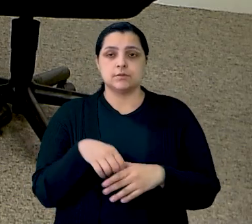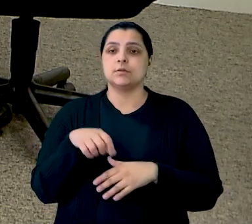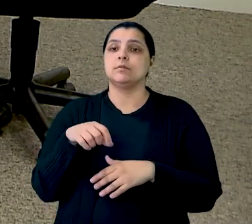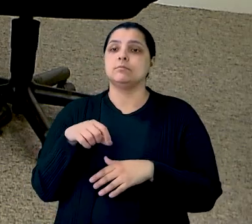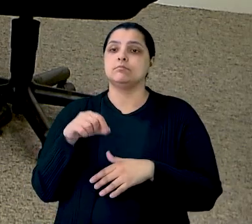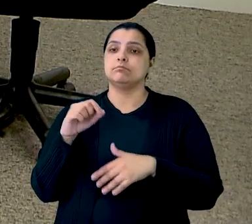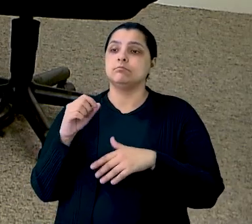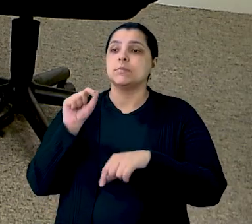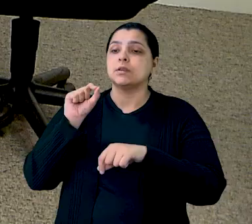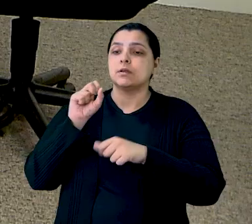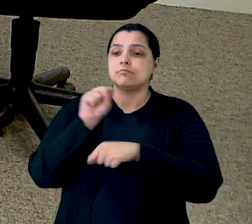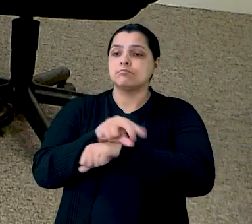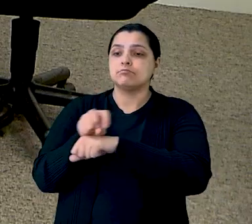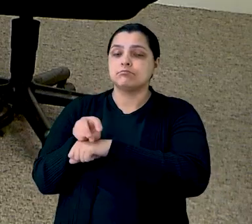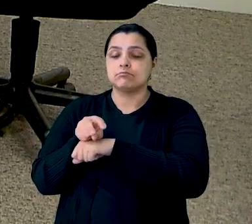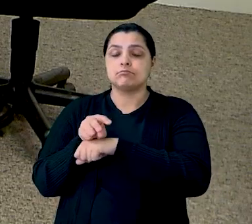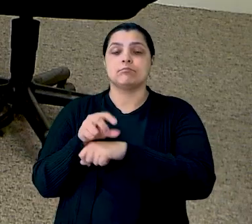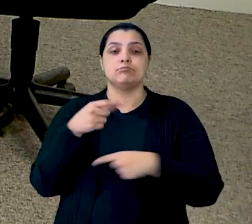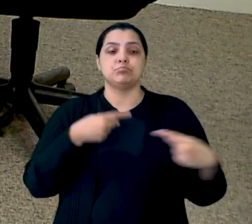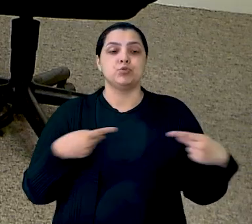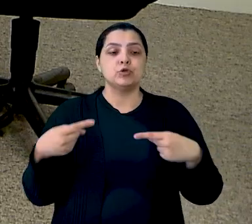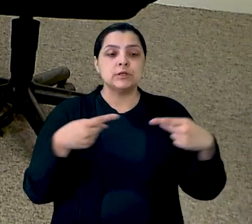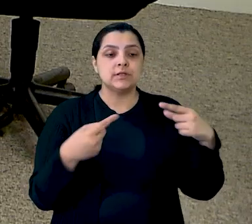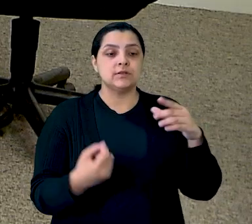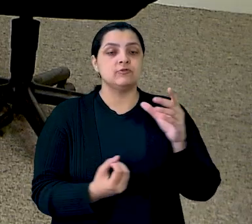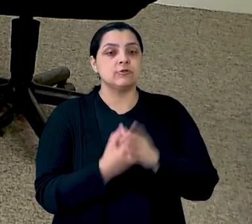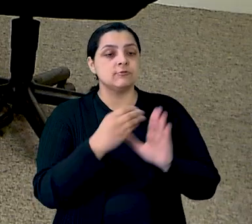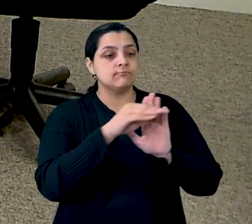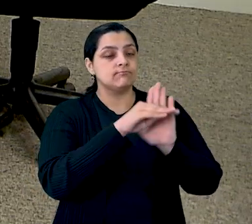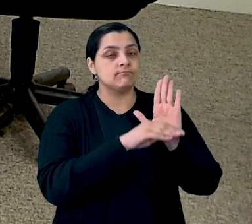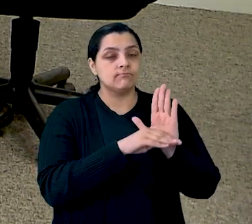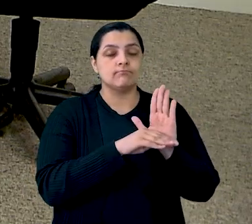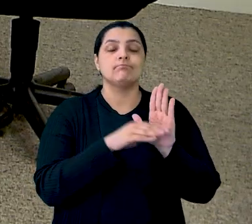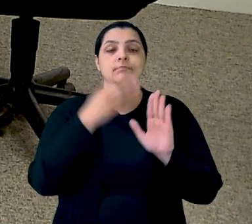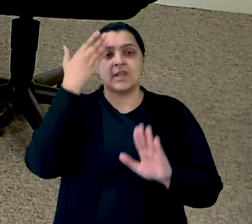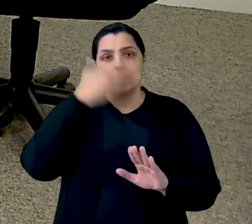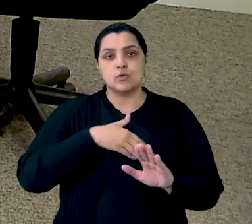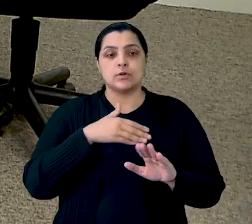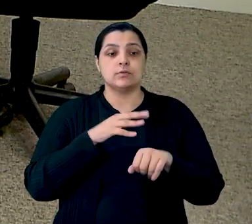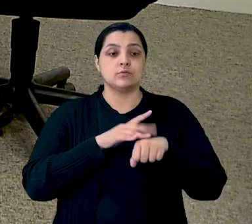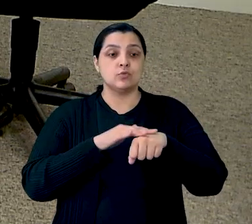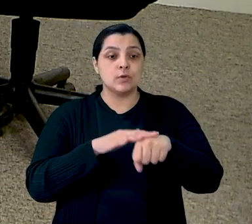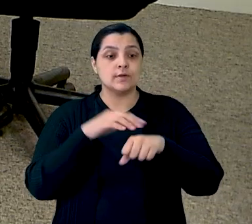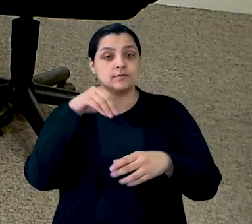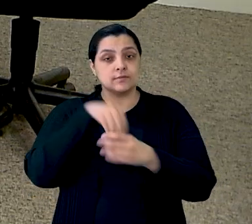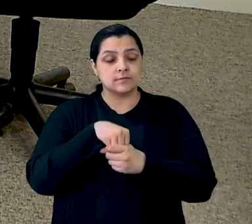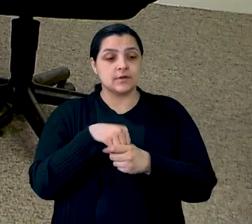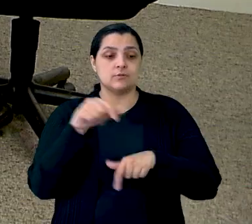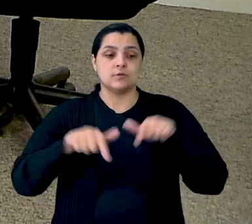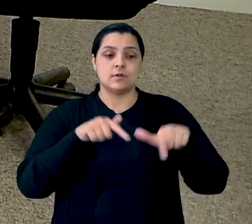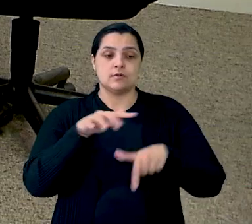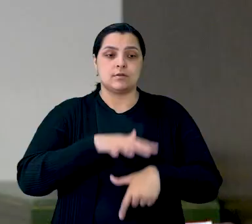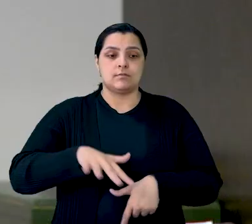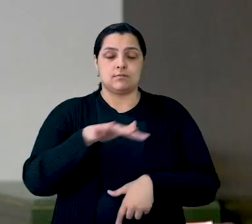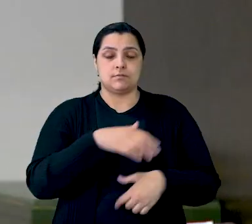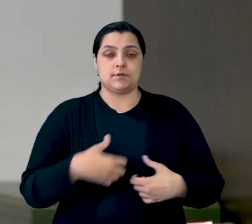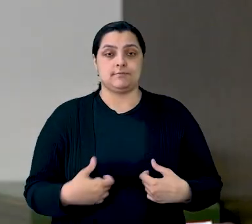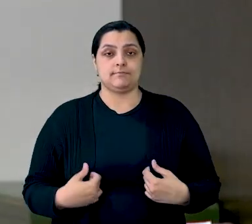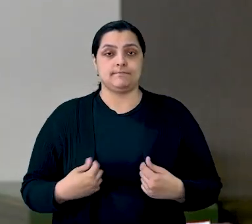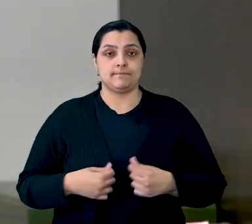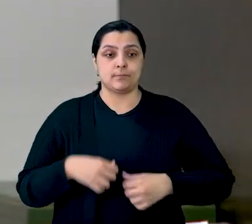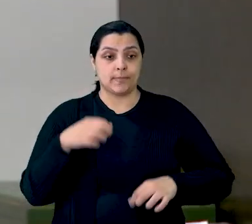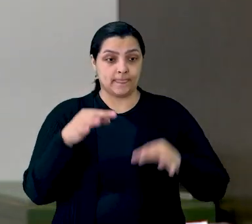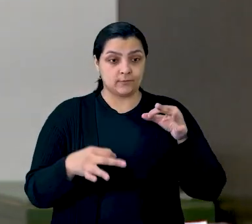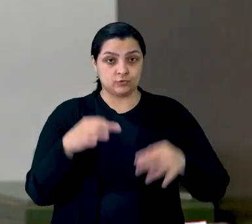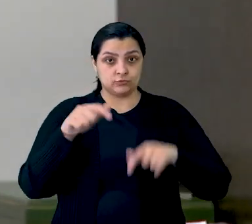e empregadores implantassem políticas que identifiquem e que reconheçam as doenças ocupacionais no ambiente de trabalho? A Justiça